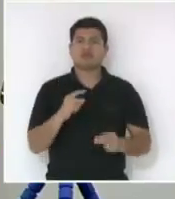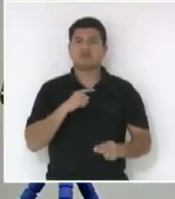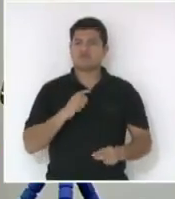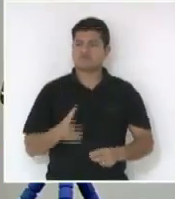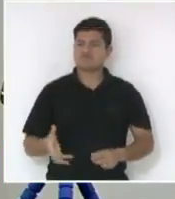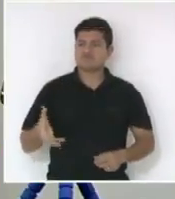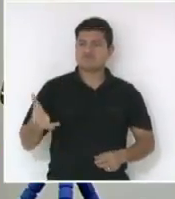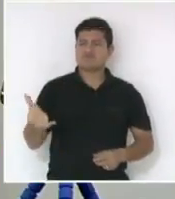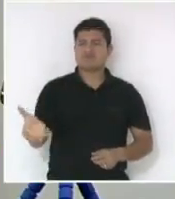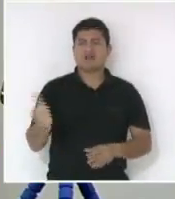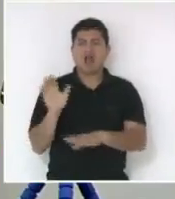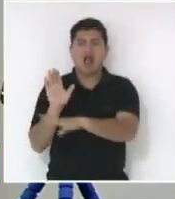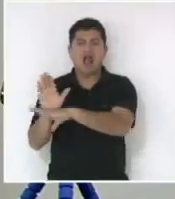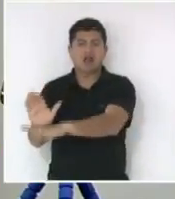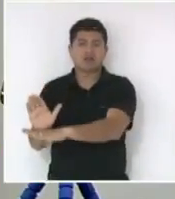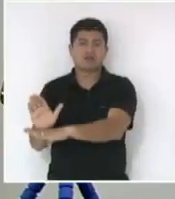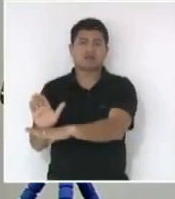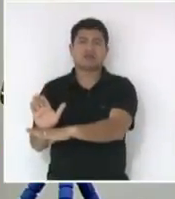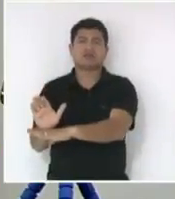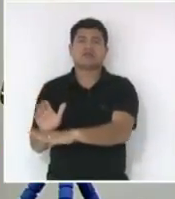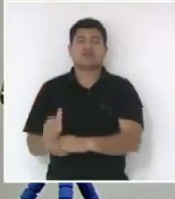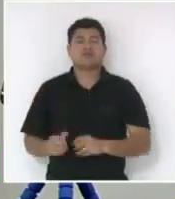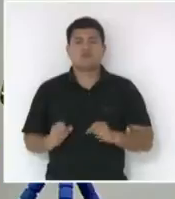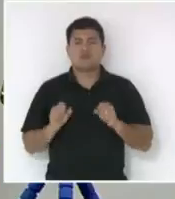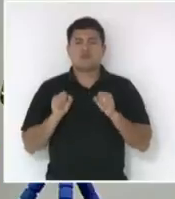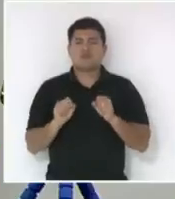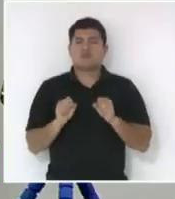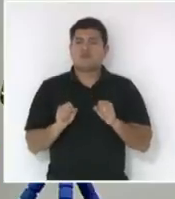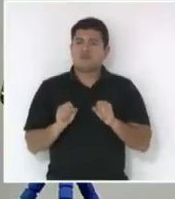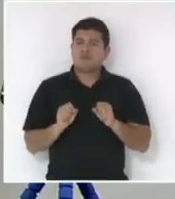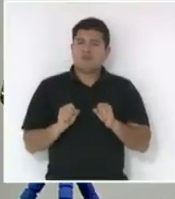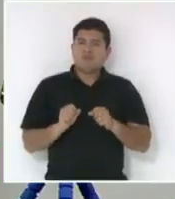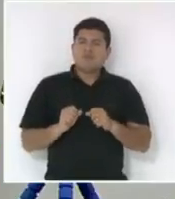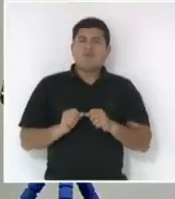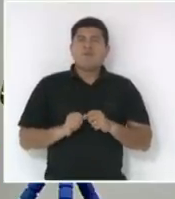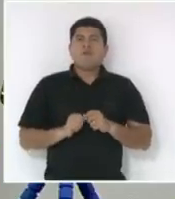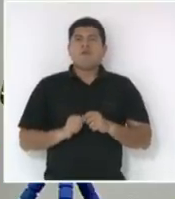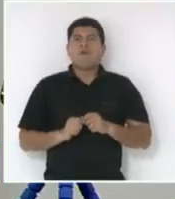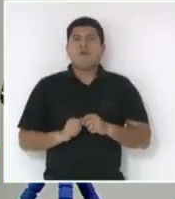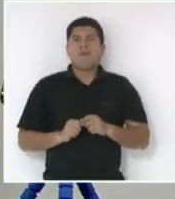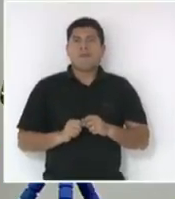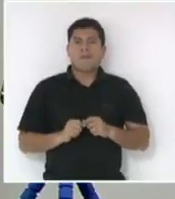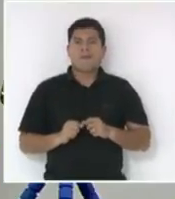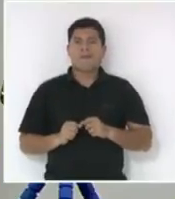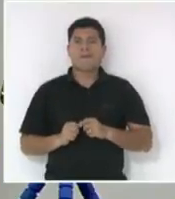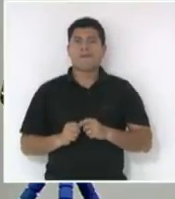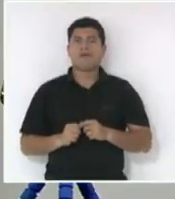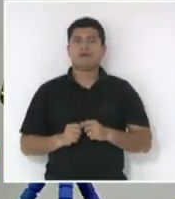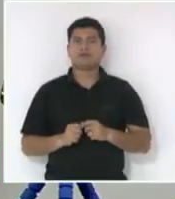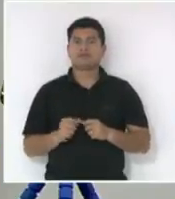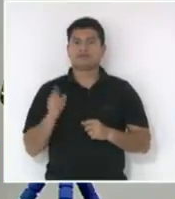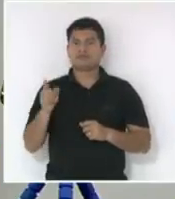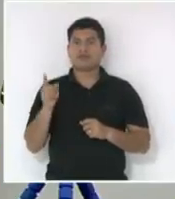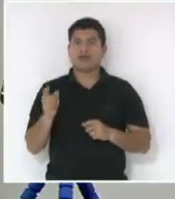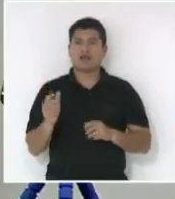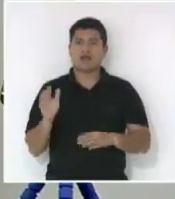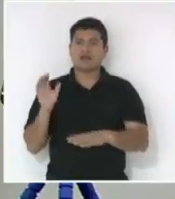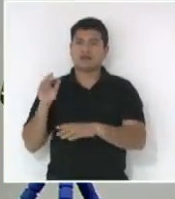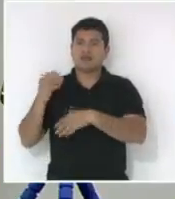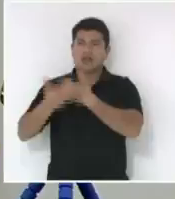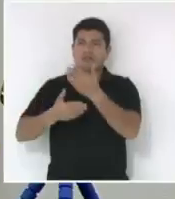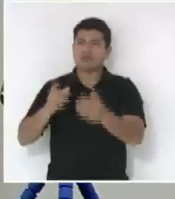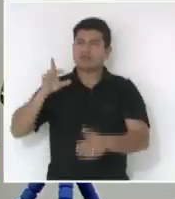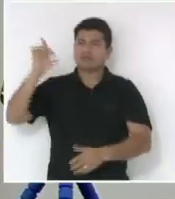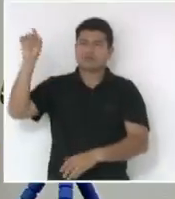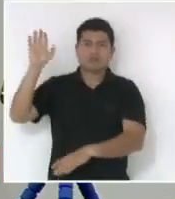mão, o faz de uma forma com que o universo conspira, e de maneira